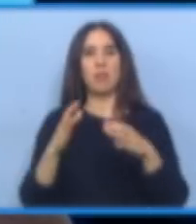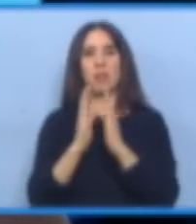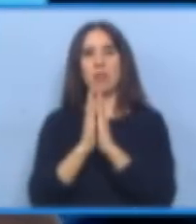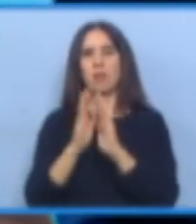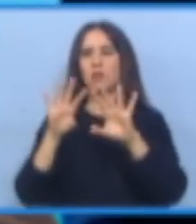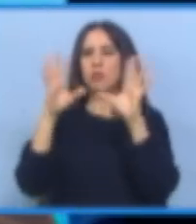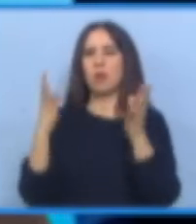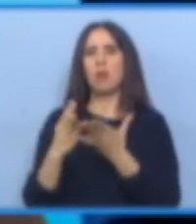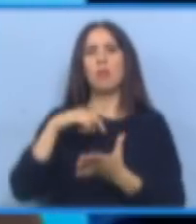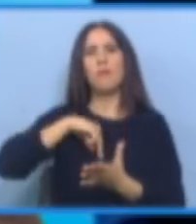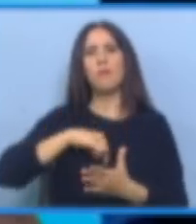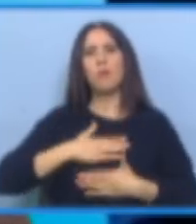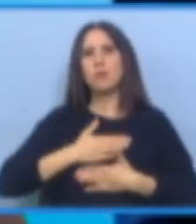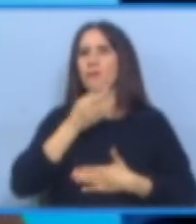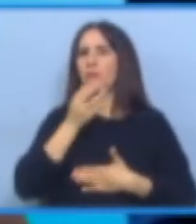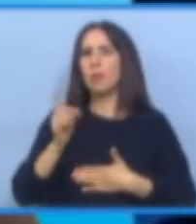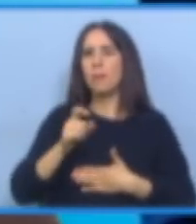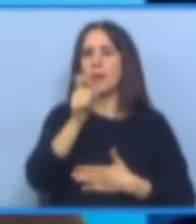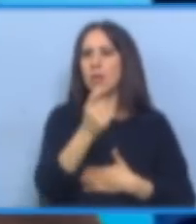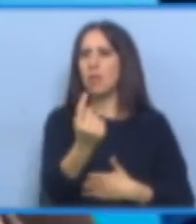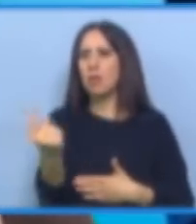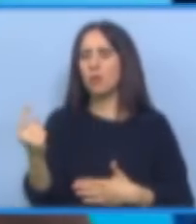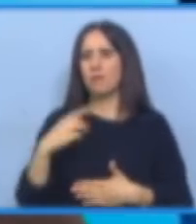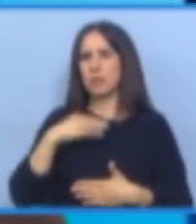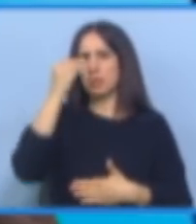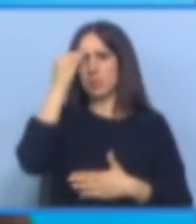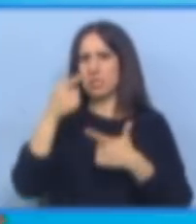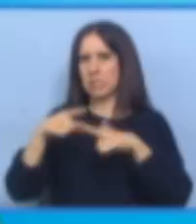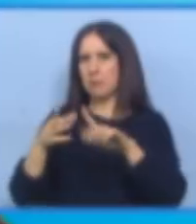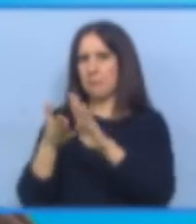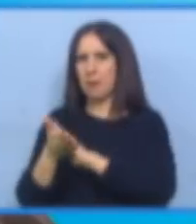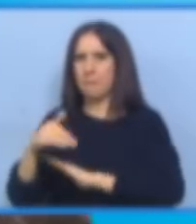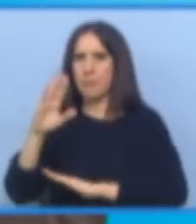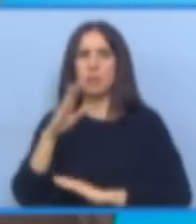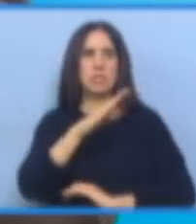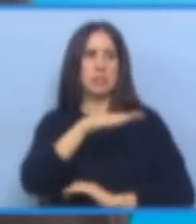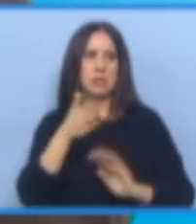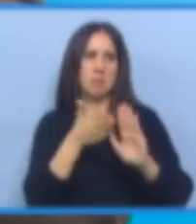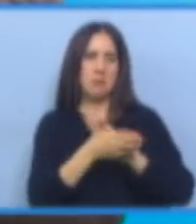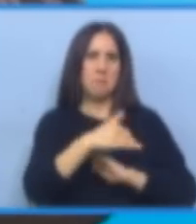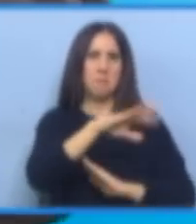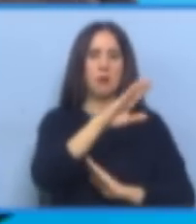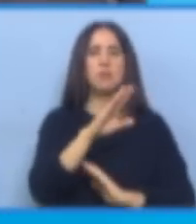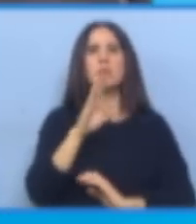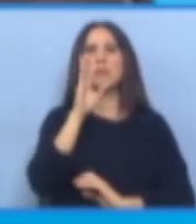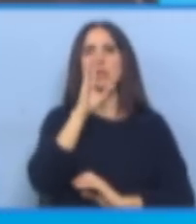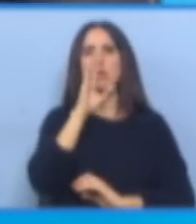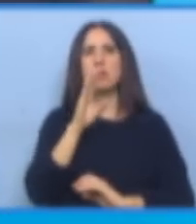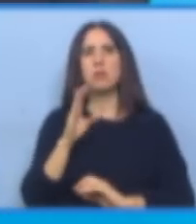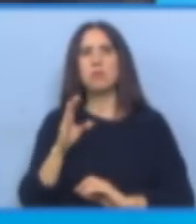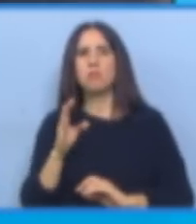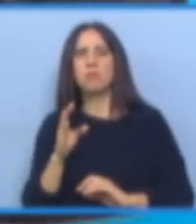questão da vocação, para cada um saber se realmente quer ir mais para humanidades, se quer ir mais para ciências, se quer ir